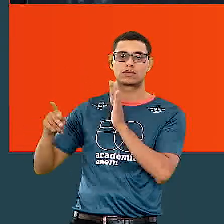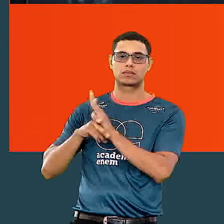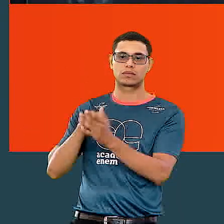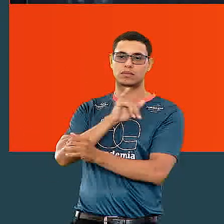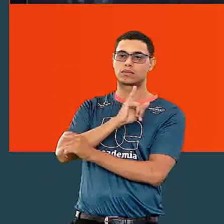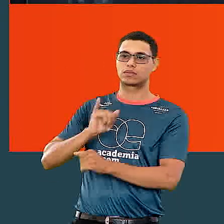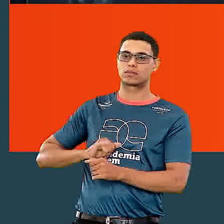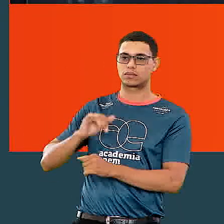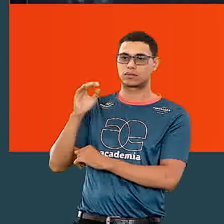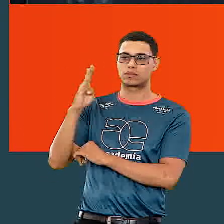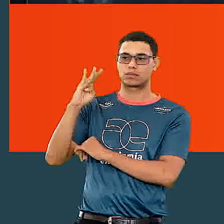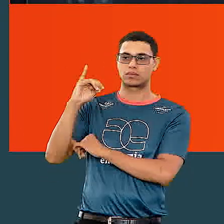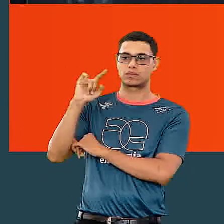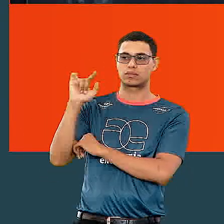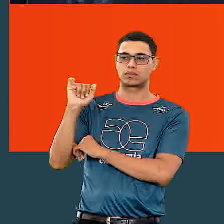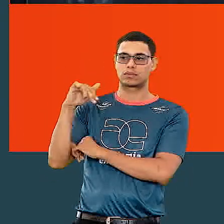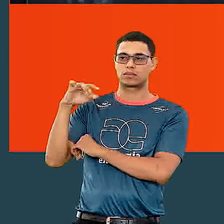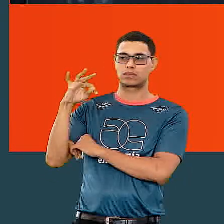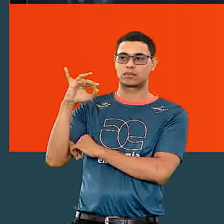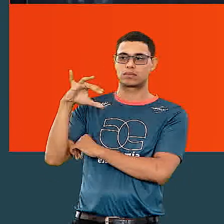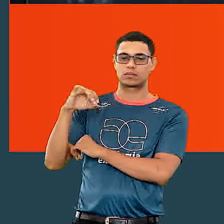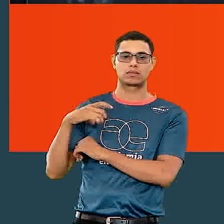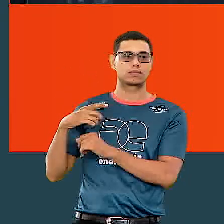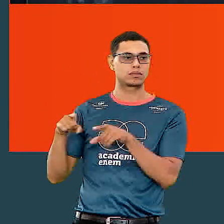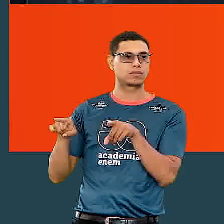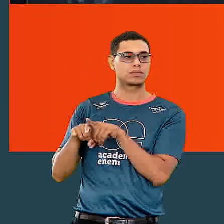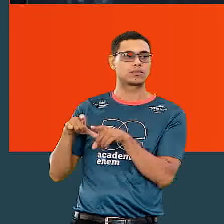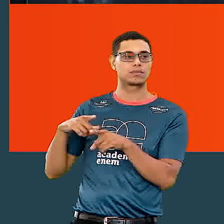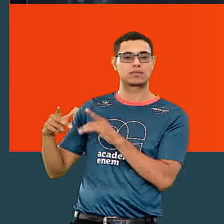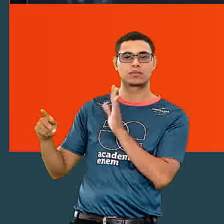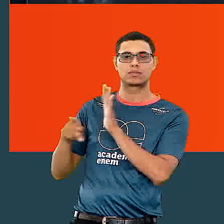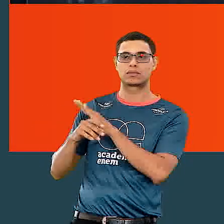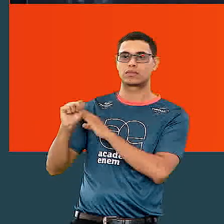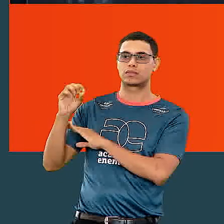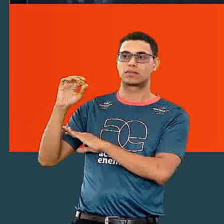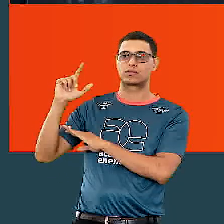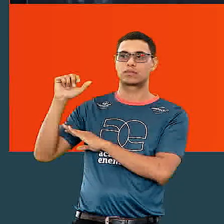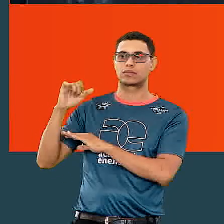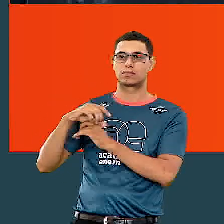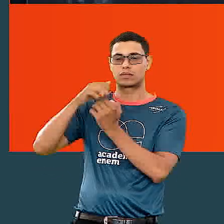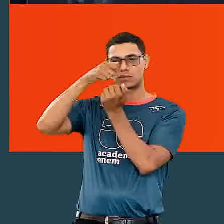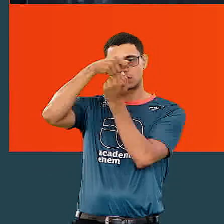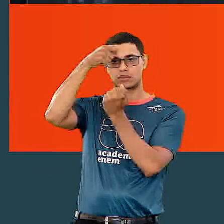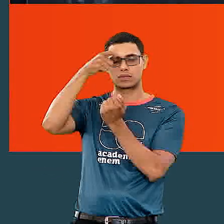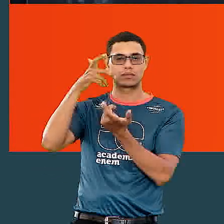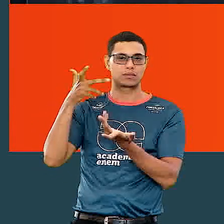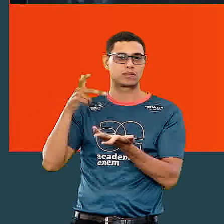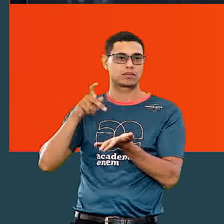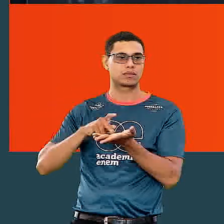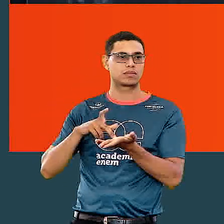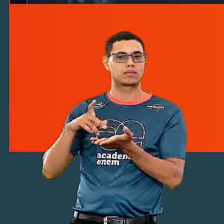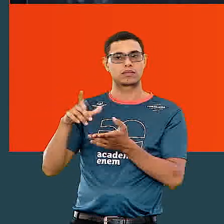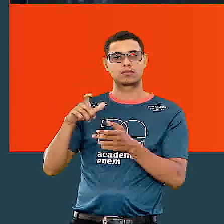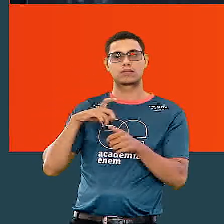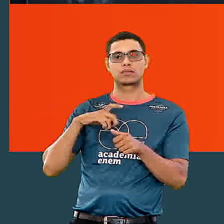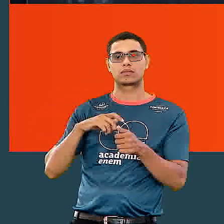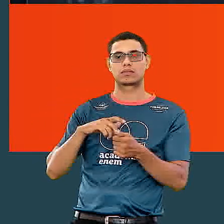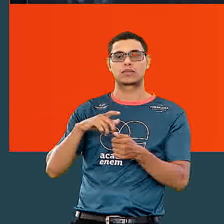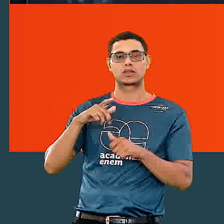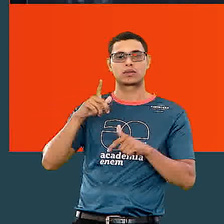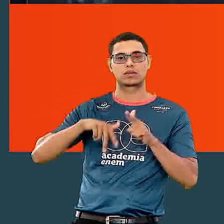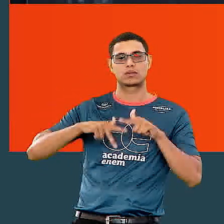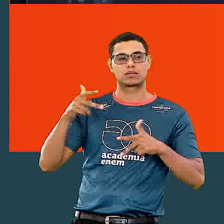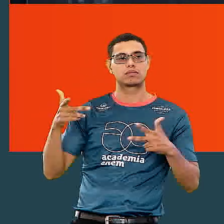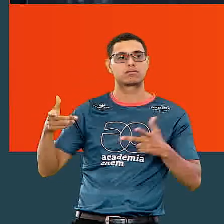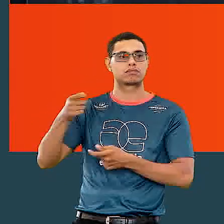se relacionaram com mercadores do Islã. Beleza? Vamos lá. A expansão das atividades de trocas